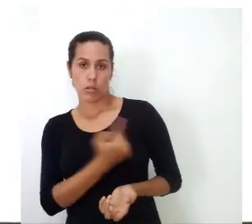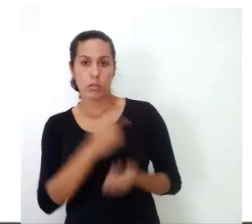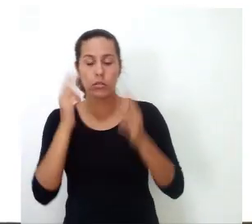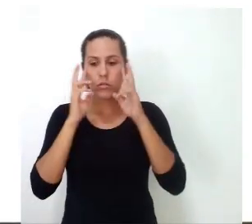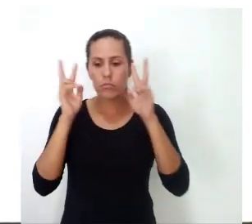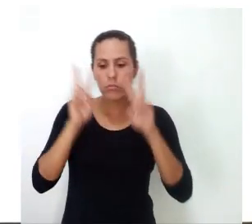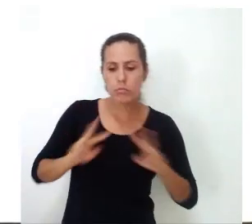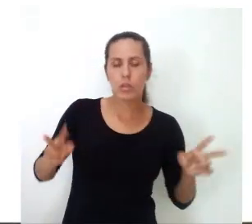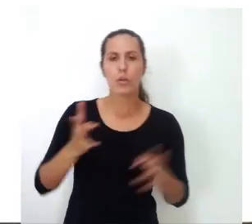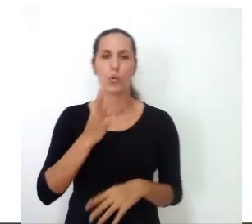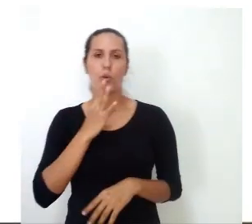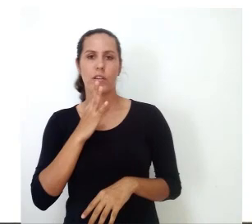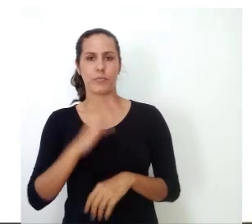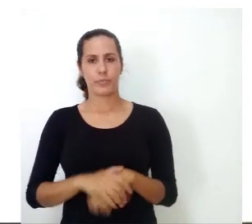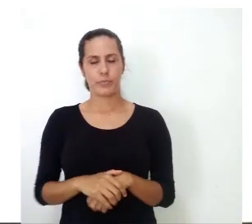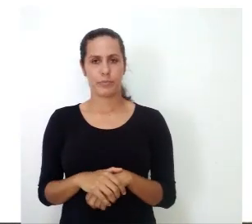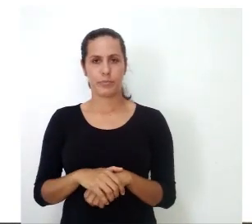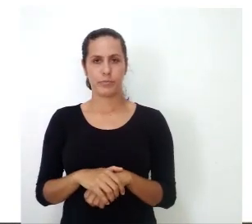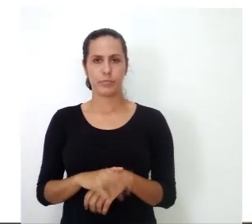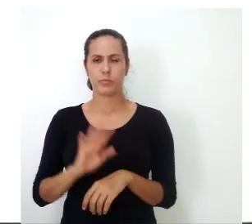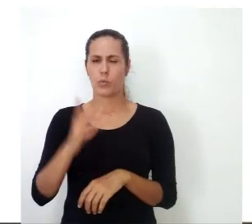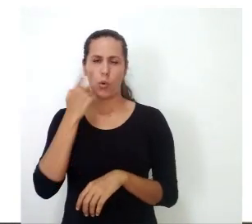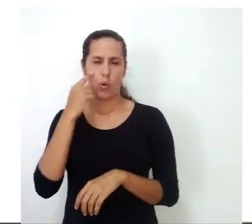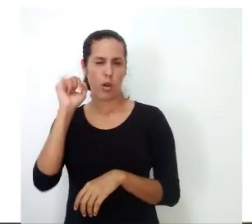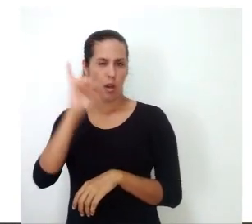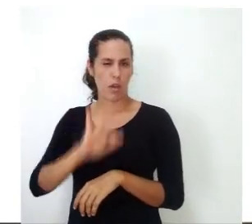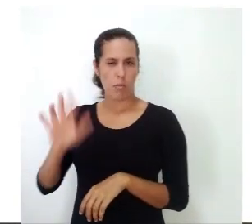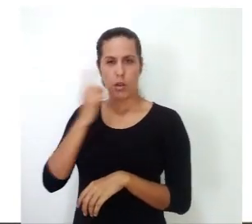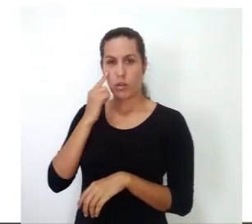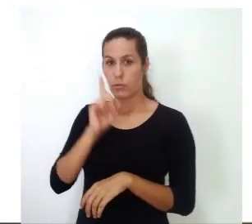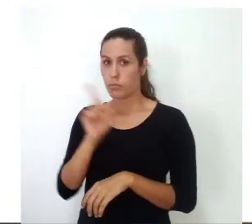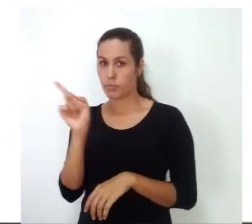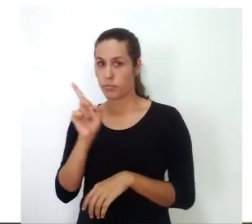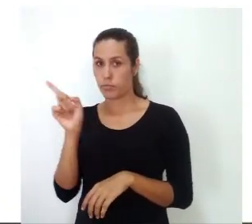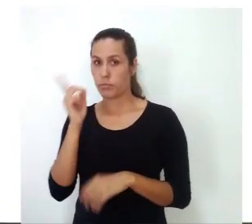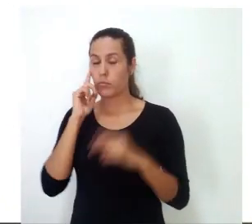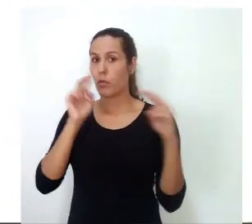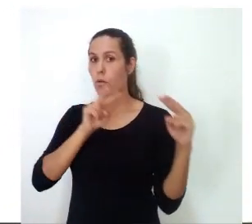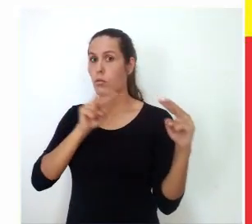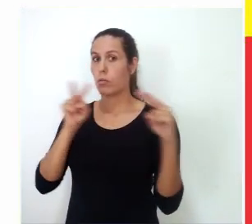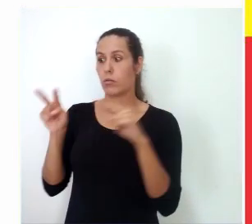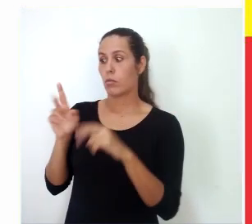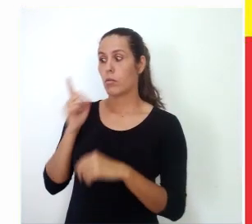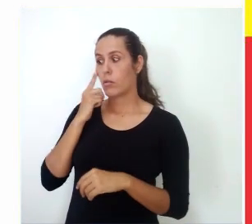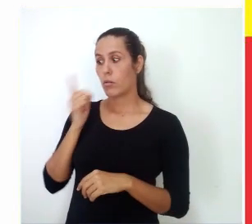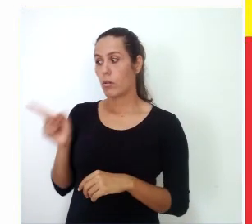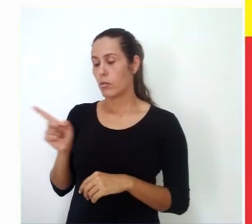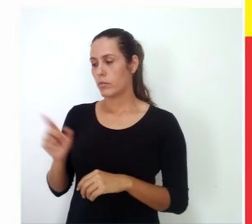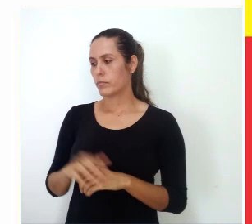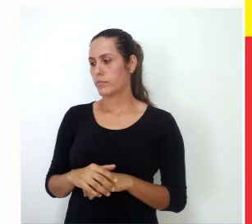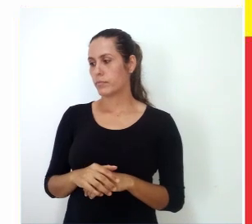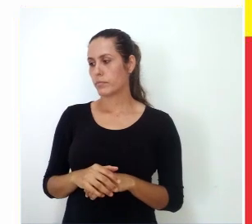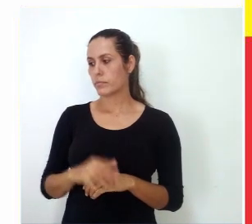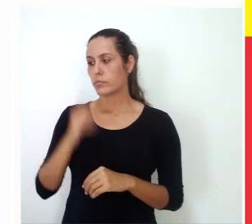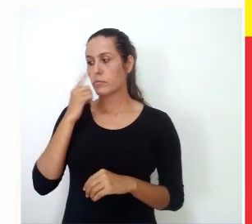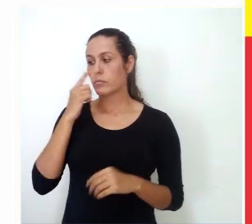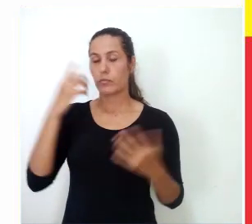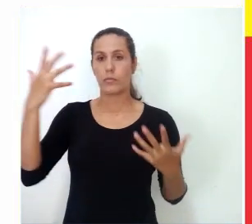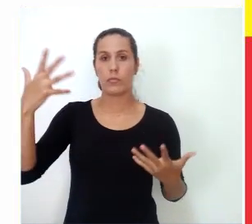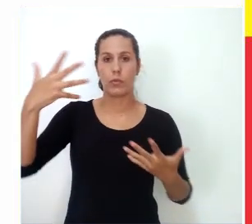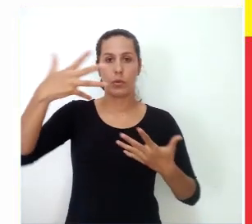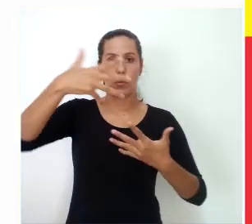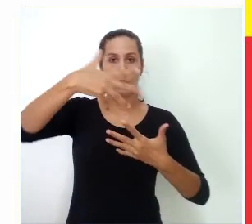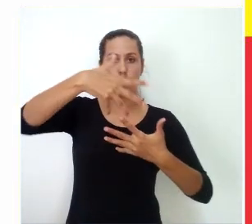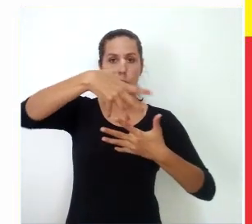os continentes como a gente está distribuído nos dias atuais. Vejam só a imagem. Presta bem atenção no que